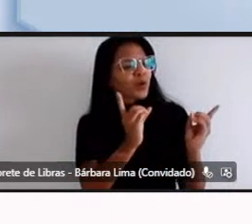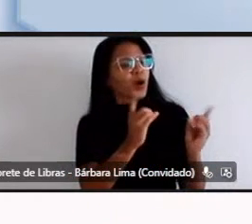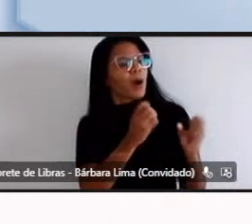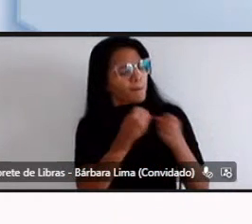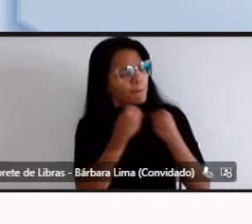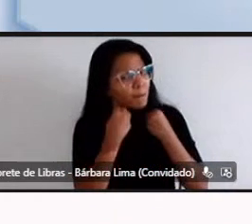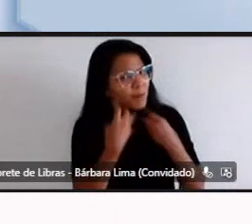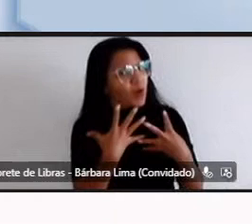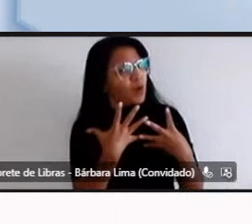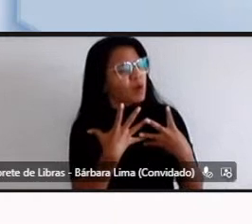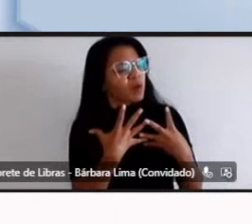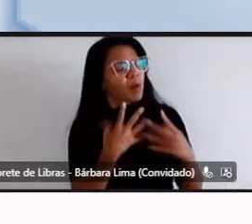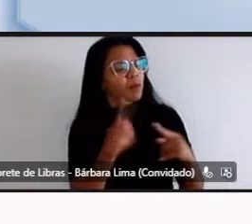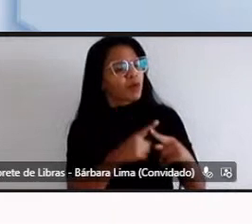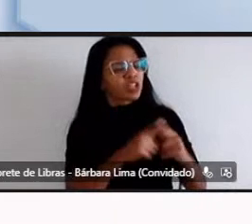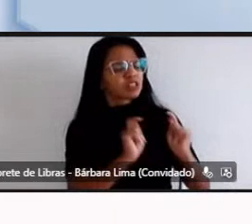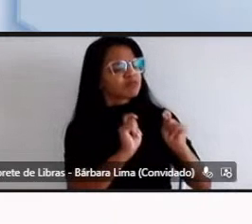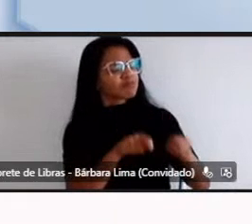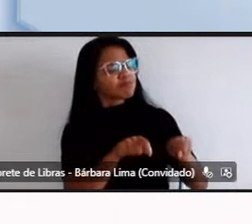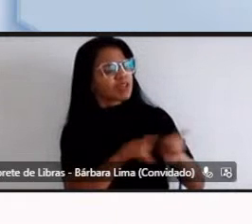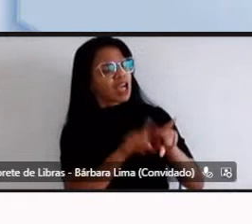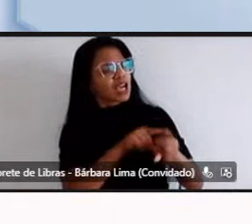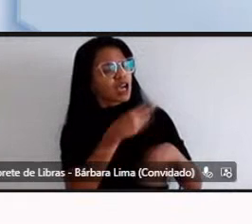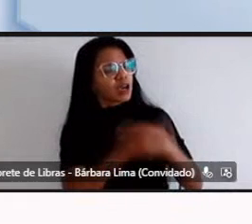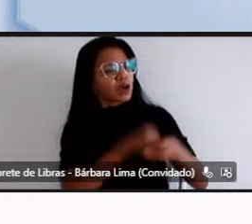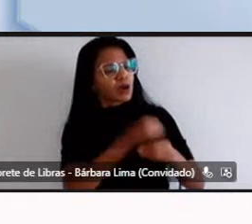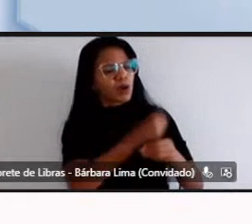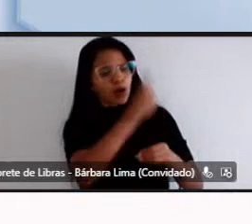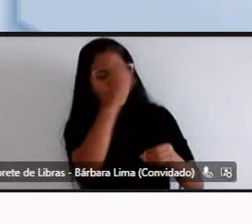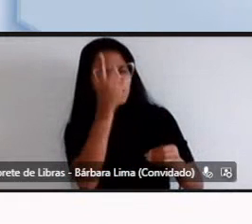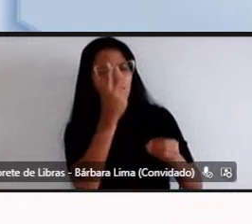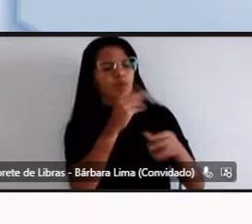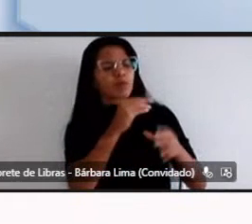muito eficientes para atender às necessidades das vítimas.